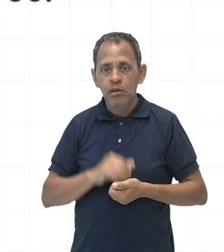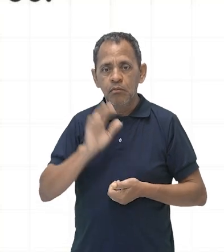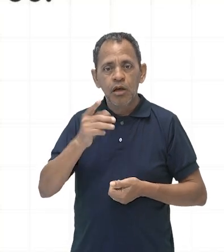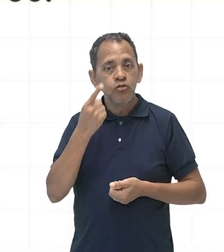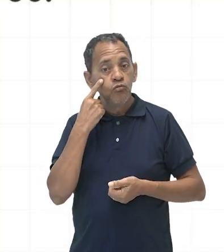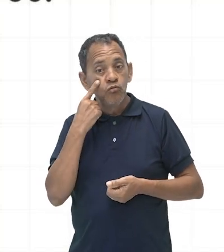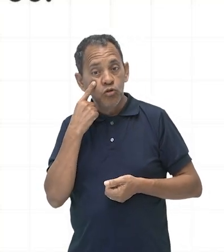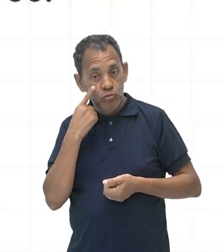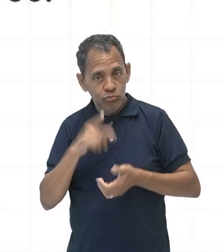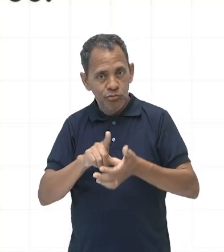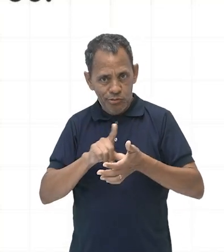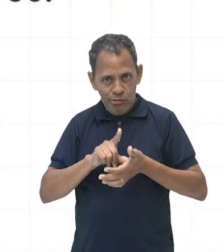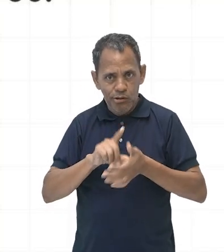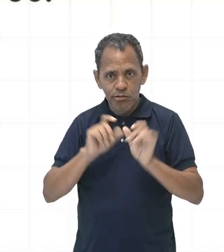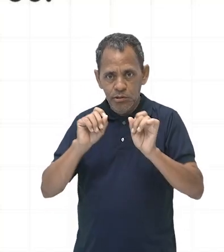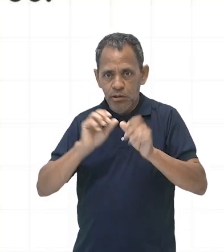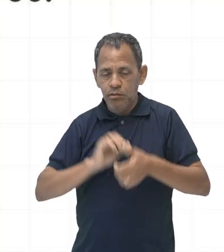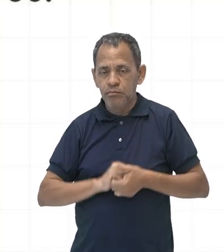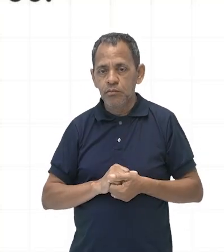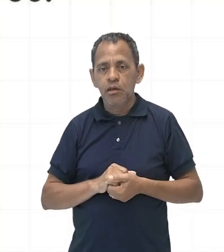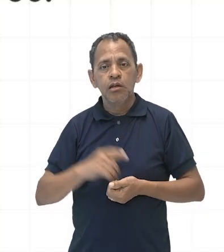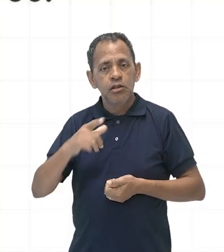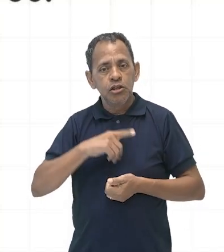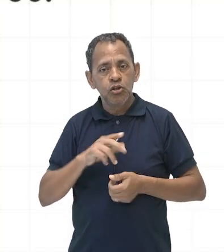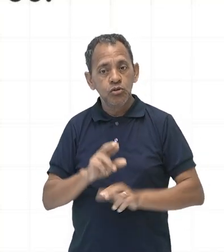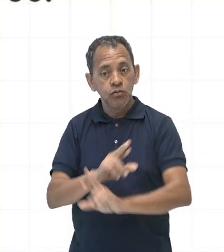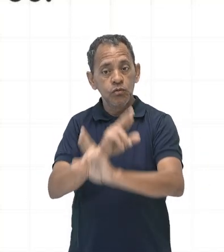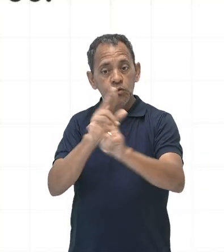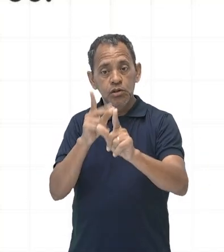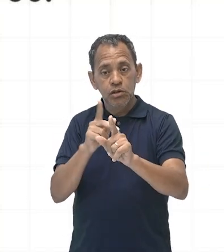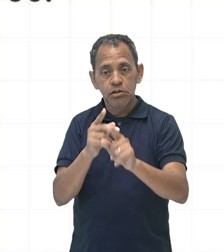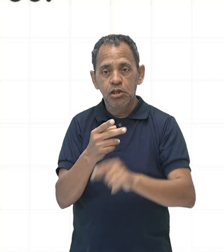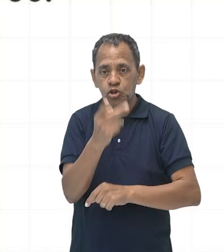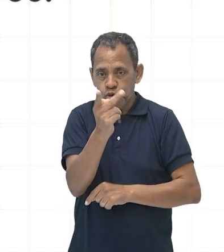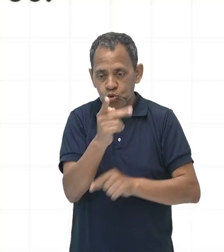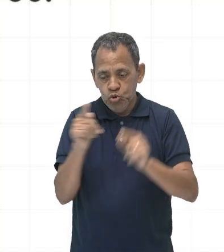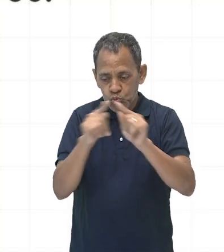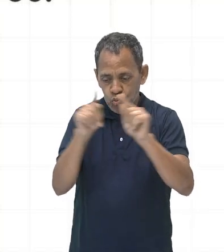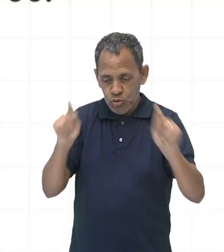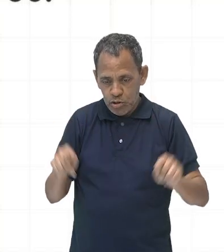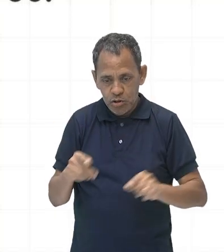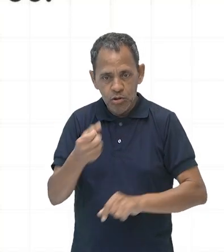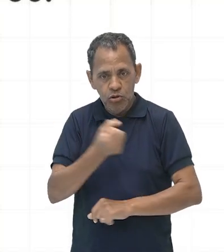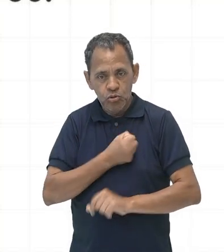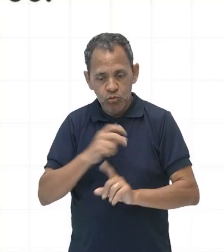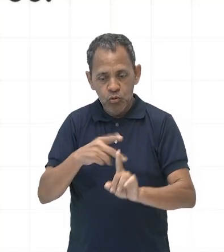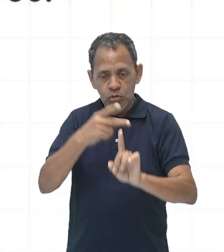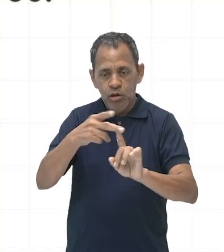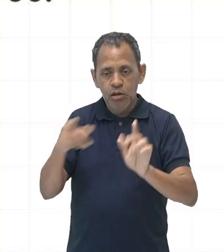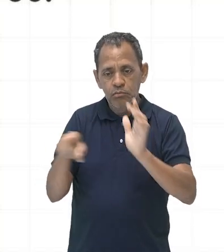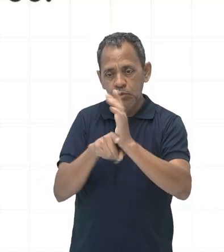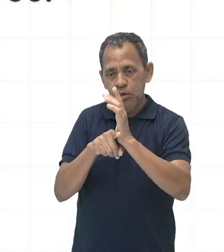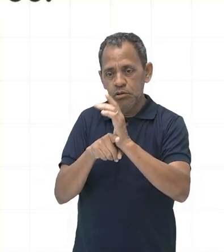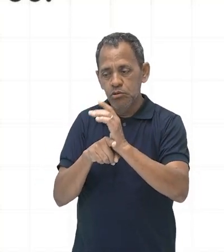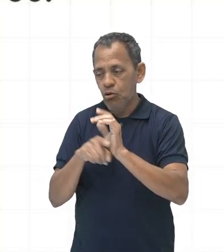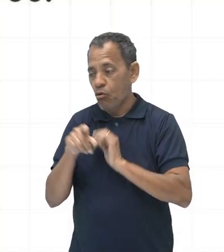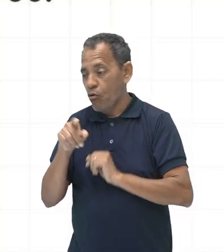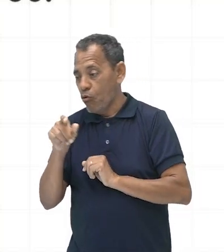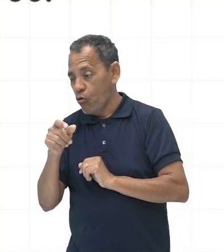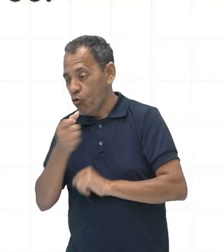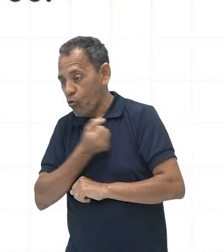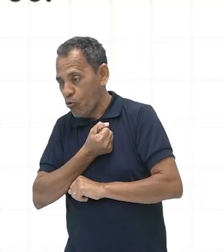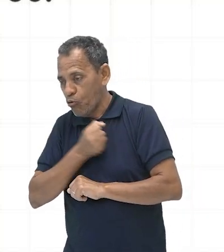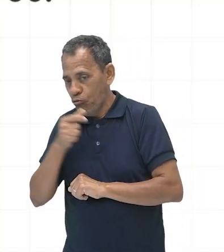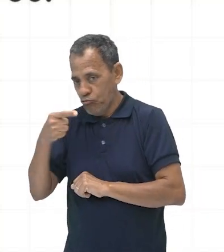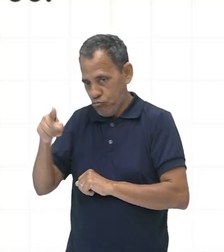ver o seguinte: quando eu tenho a diferença de dois quadrados, ou seja, um número ao quadrado menos outro número ao quadrado, eu